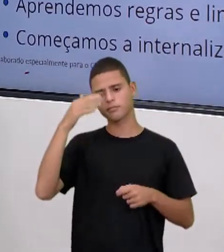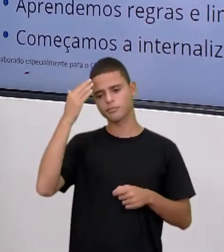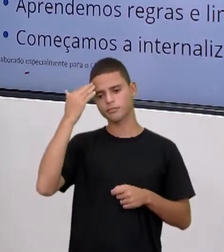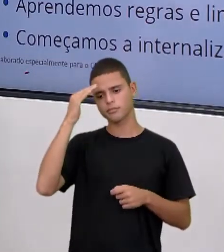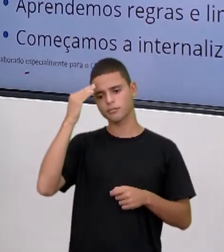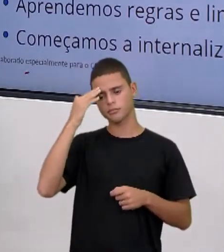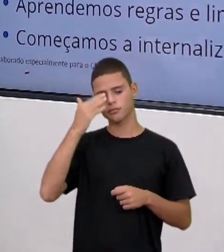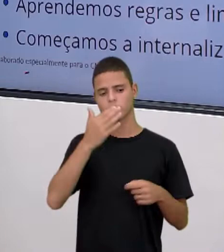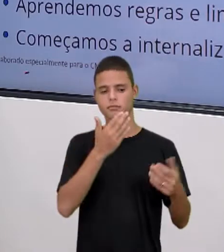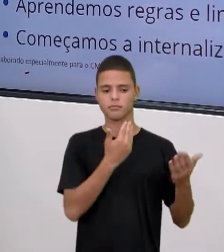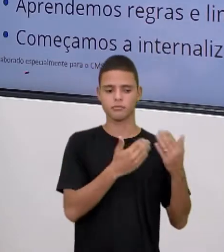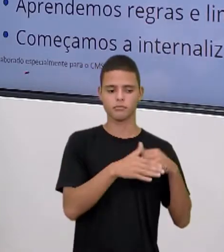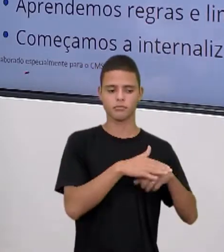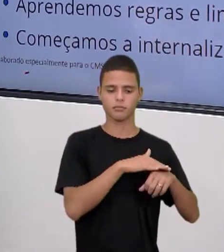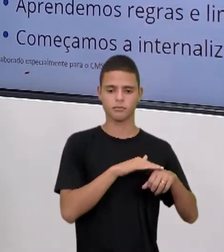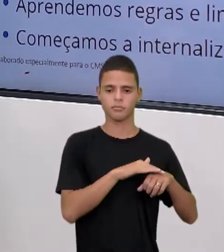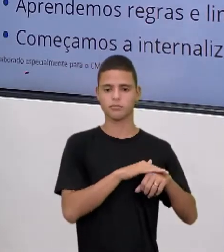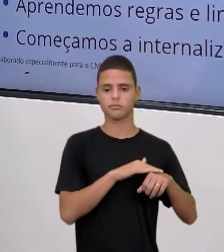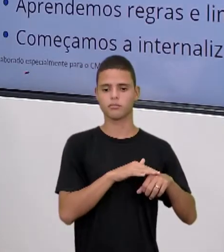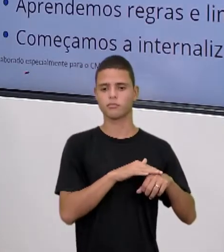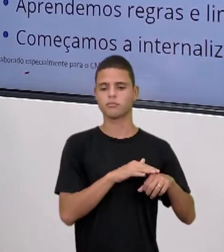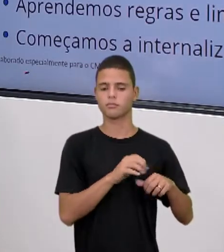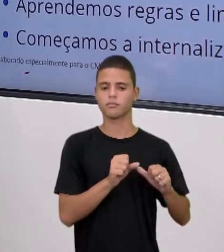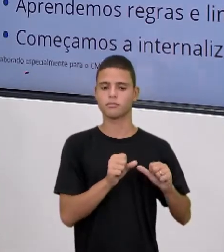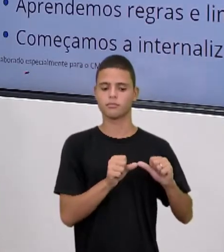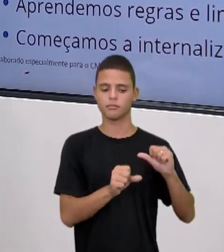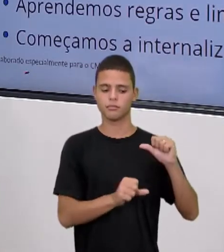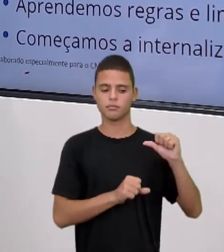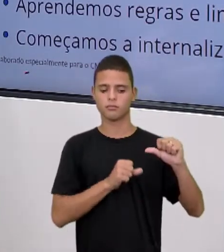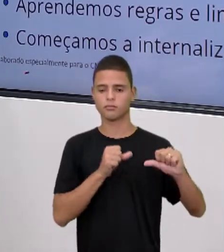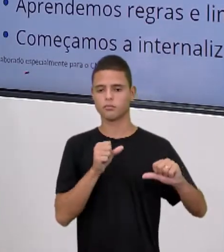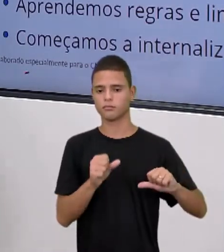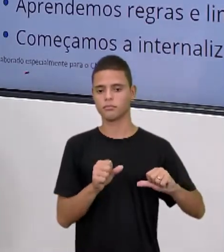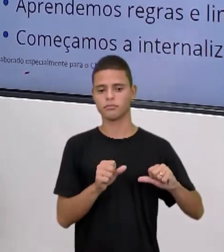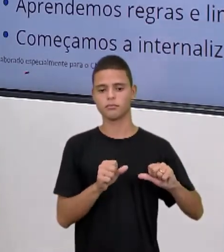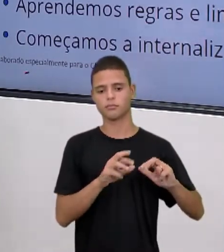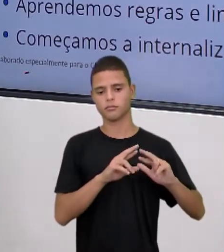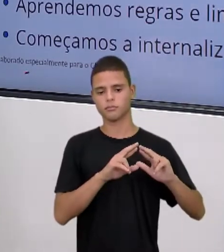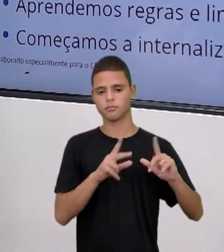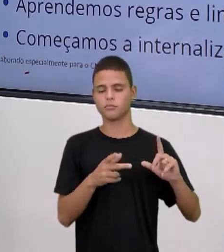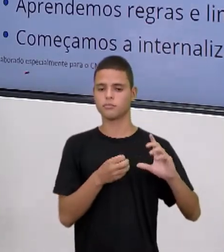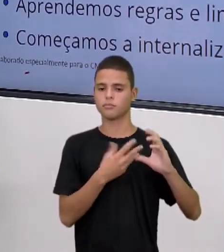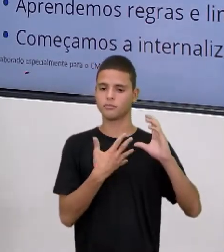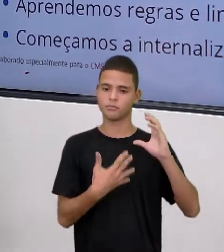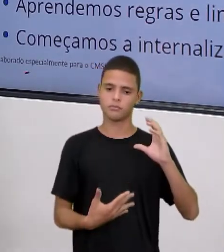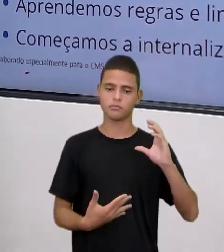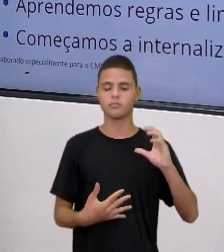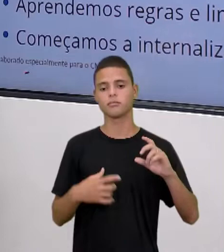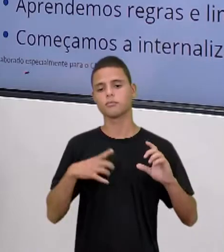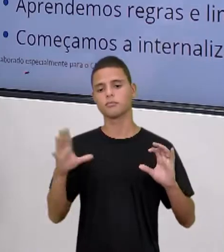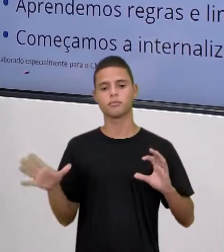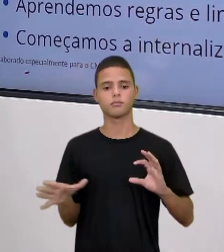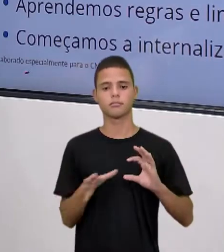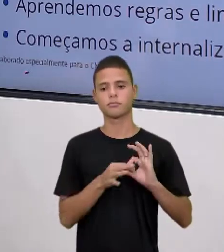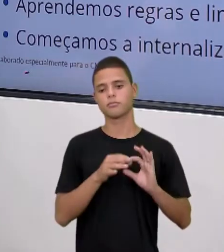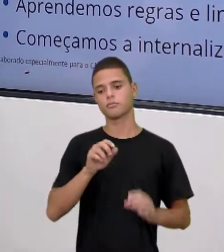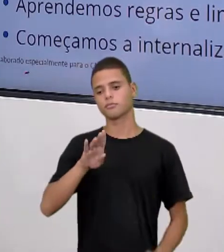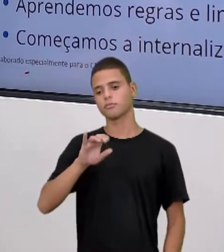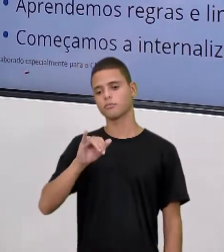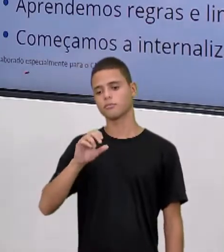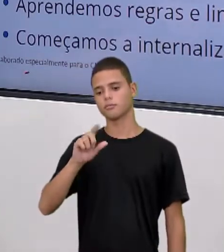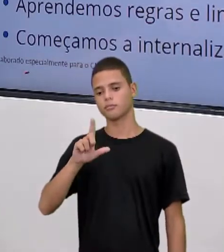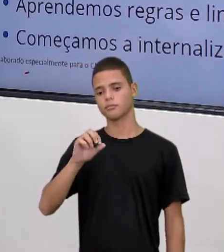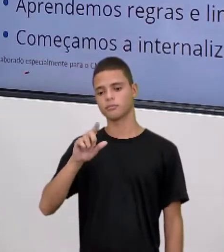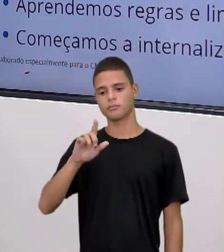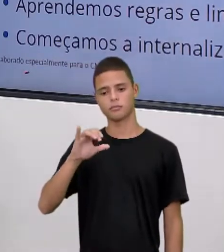falando sobre a junção de vários aspectos. E em fases da vida, a gente tem, em principal, a junção do biológico com o social, porque